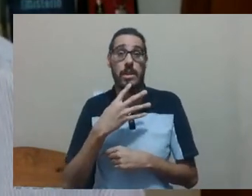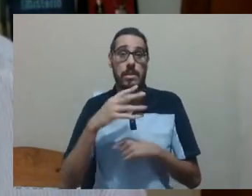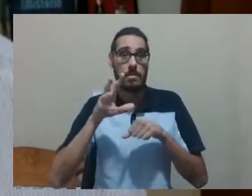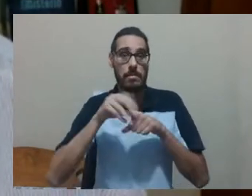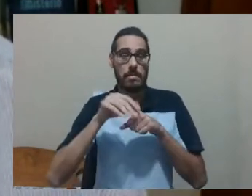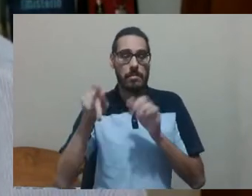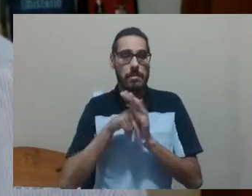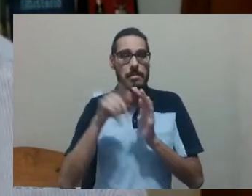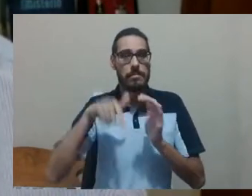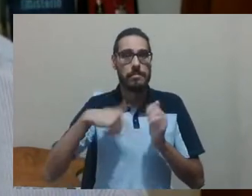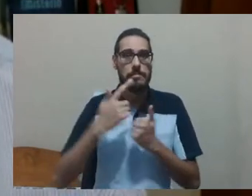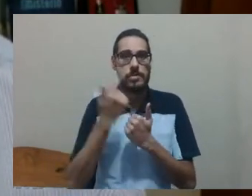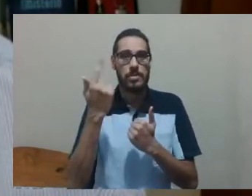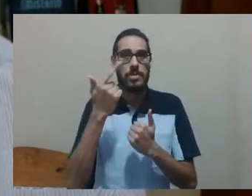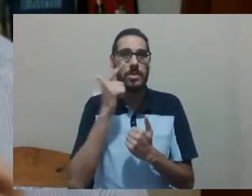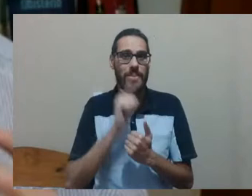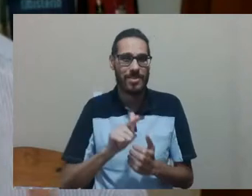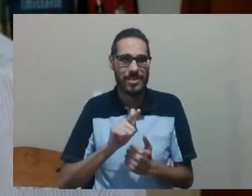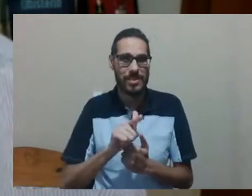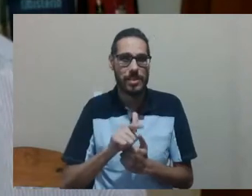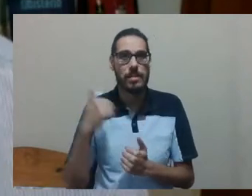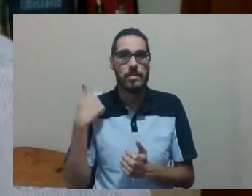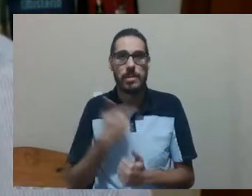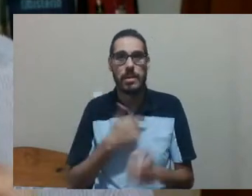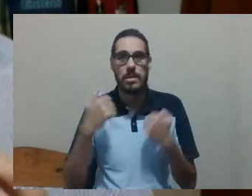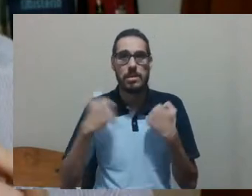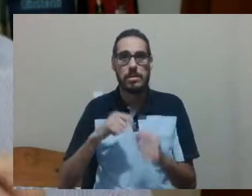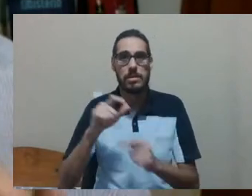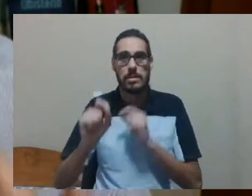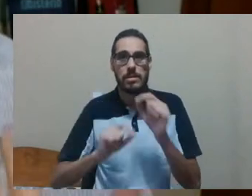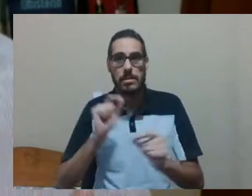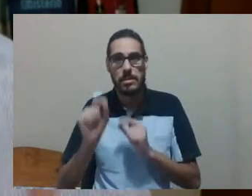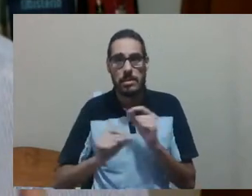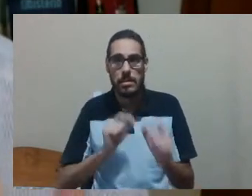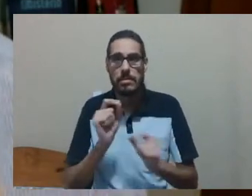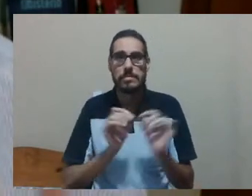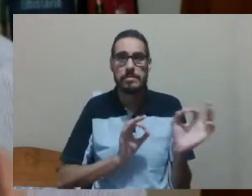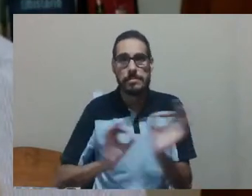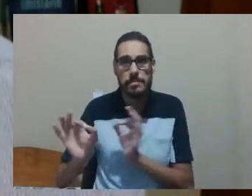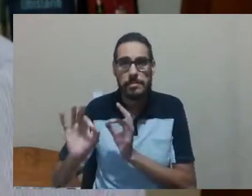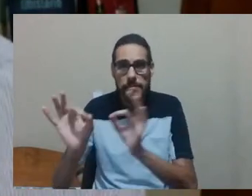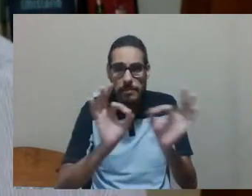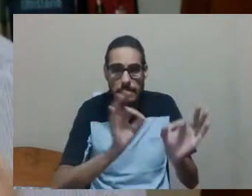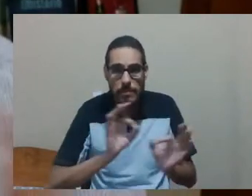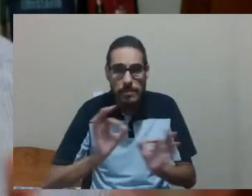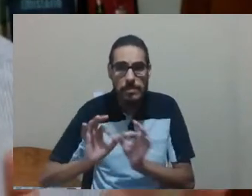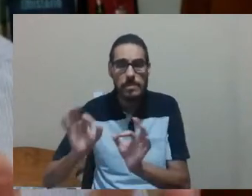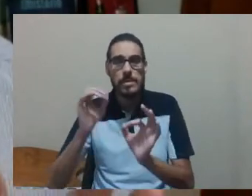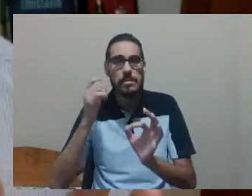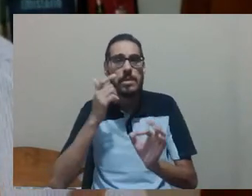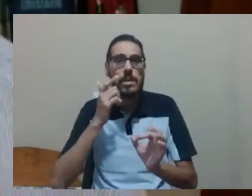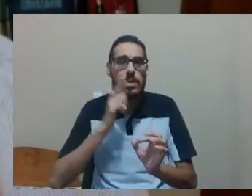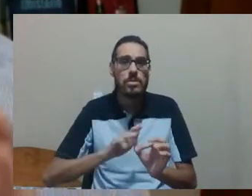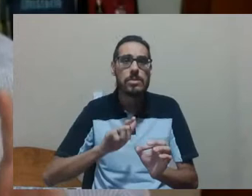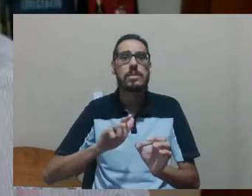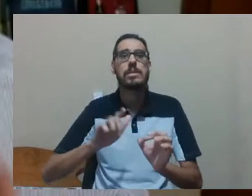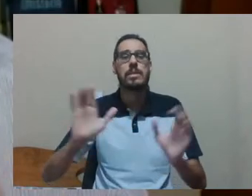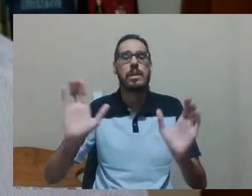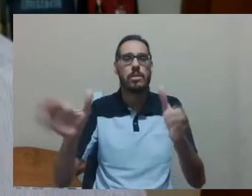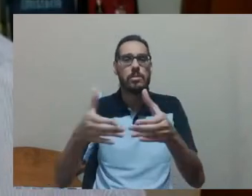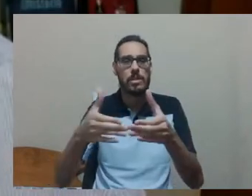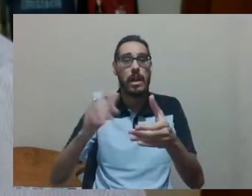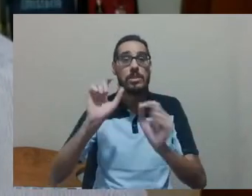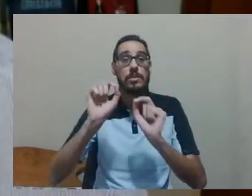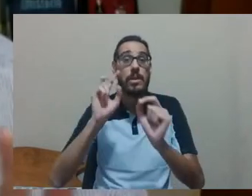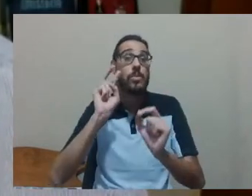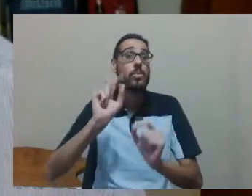que, primeiramente, mapear as necessidades para definir prioridades junto com a comunidade. Sem dúvida nenhuma, os espaços